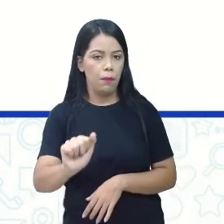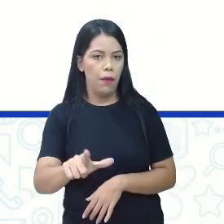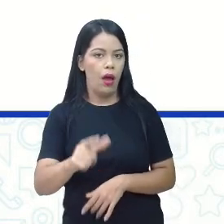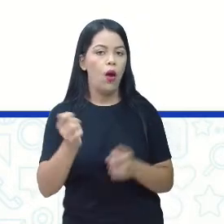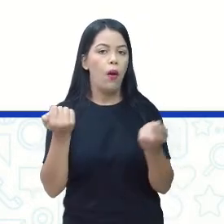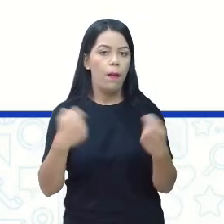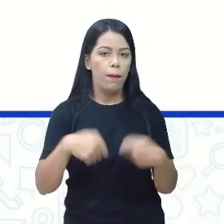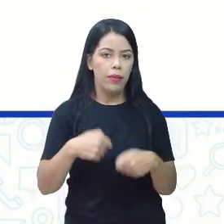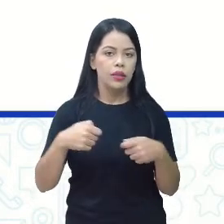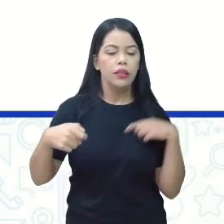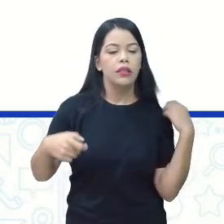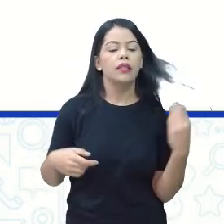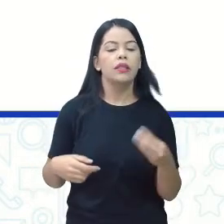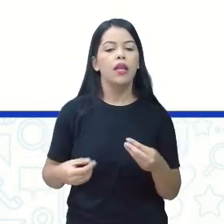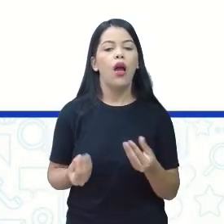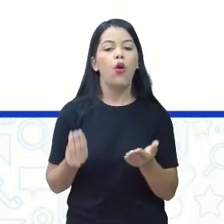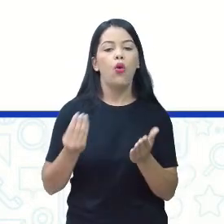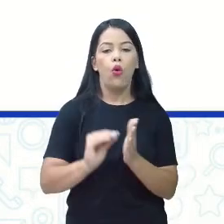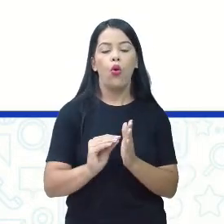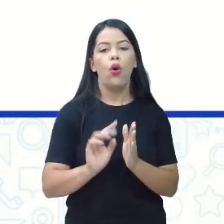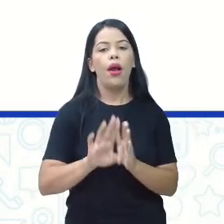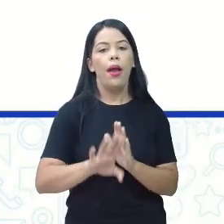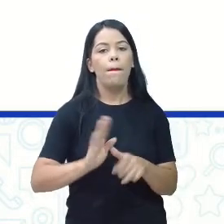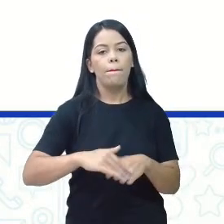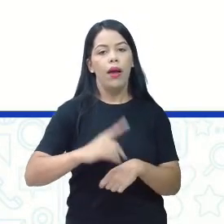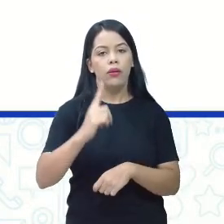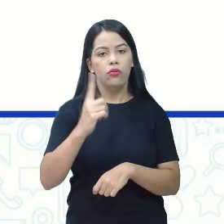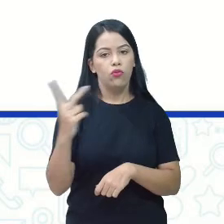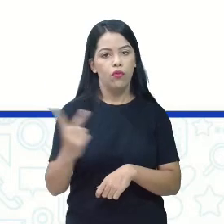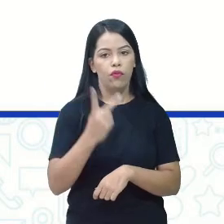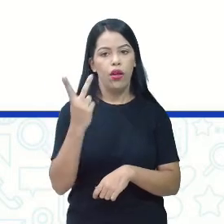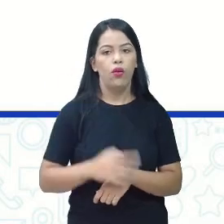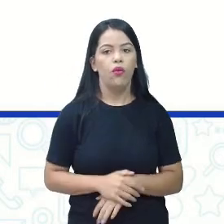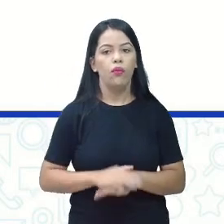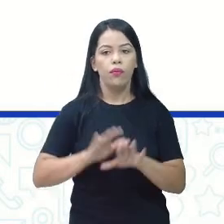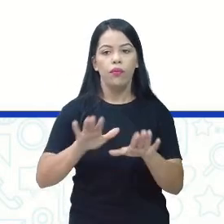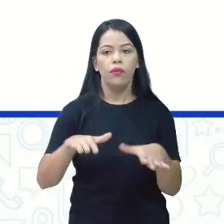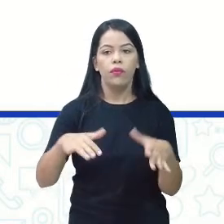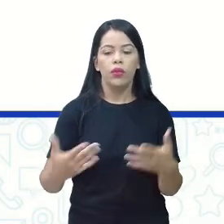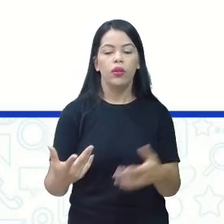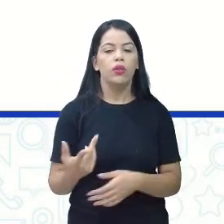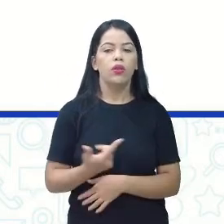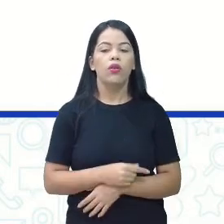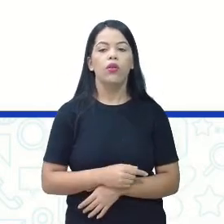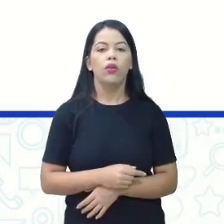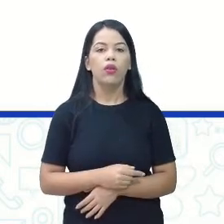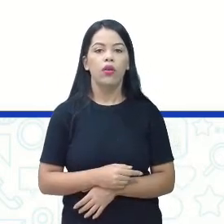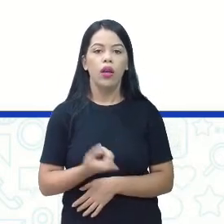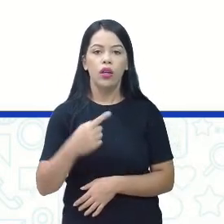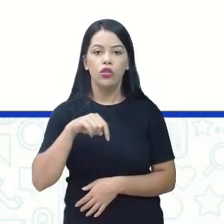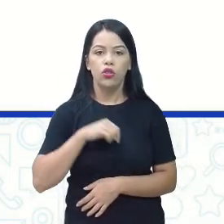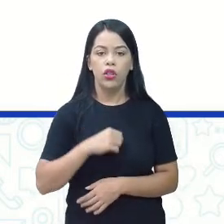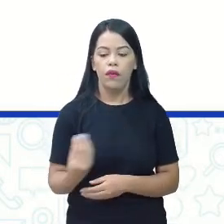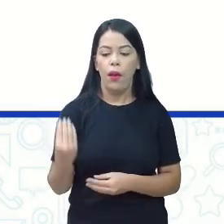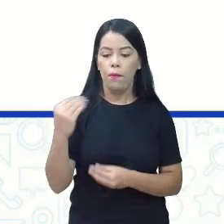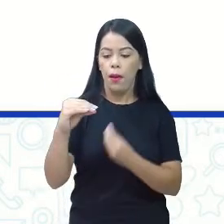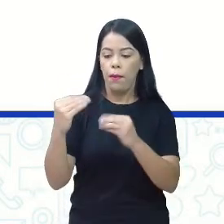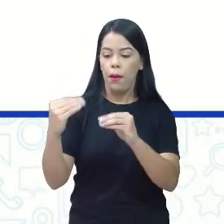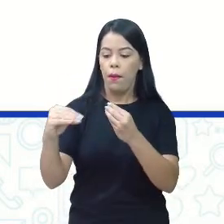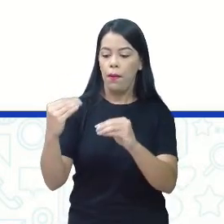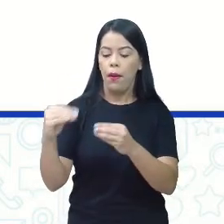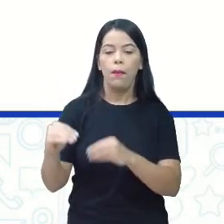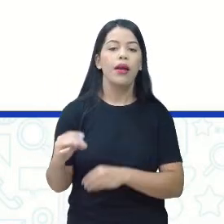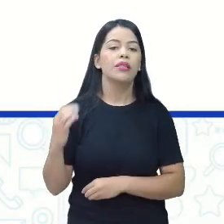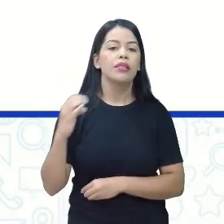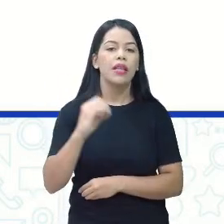acrescido de mais um elemento, de mais um valor, tá certo? Então, ó, e aí a gente vai completar o restante das casas com 0. Vamos verificar